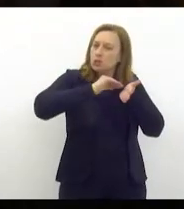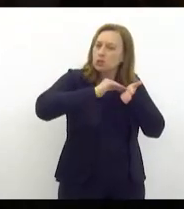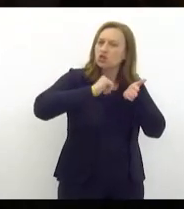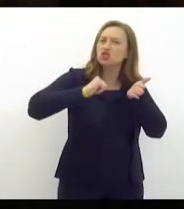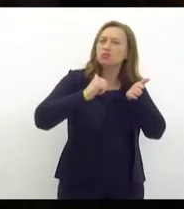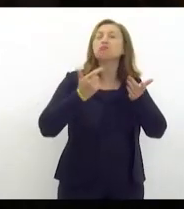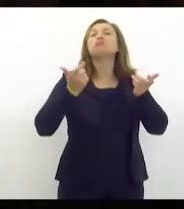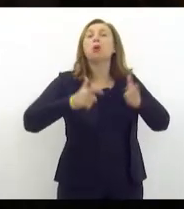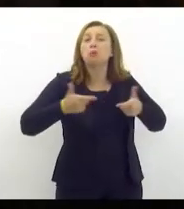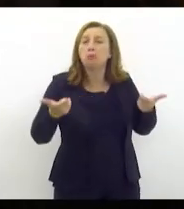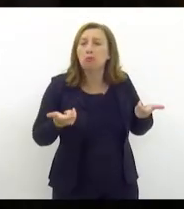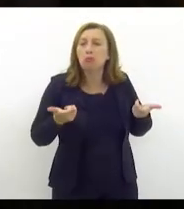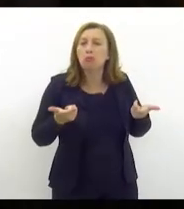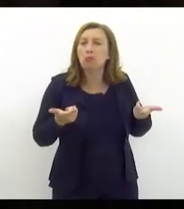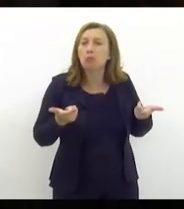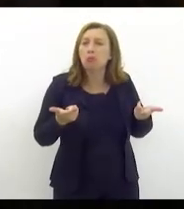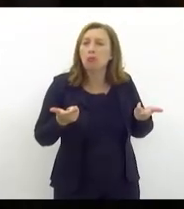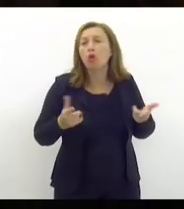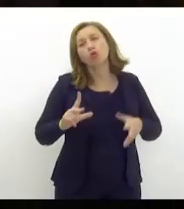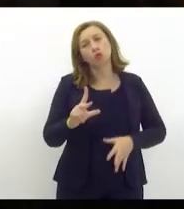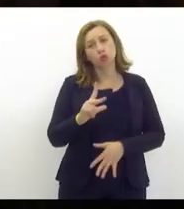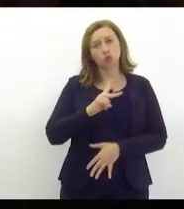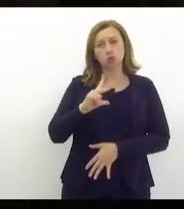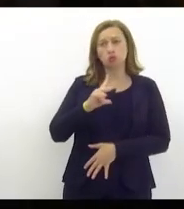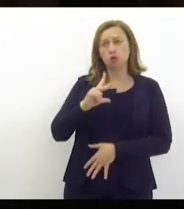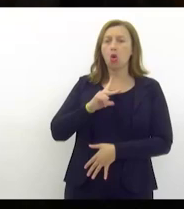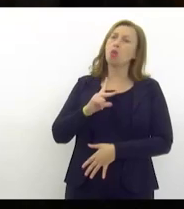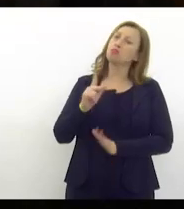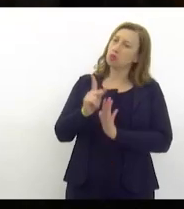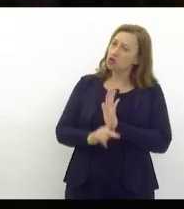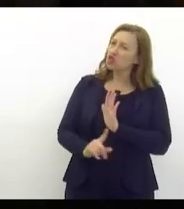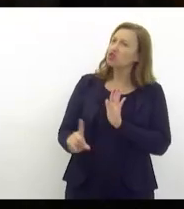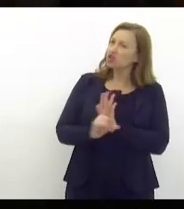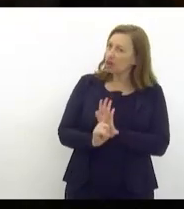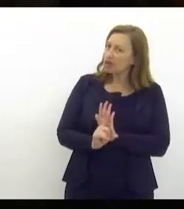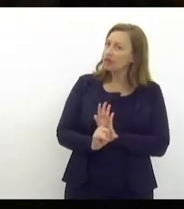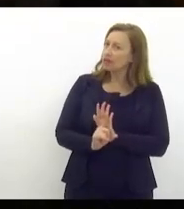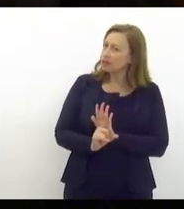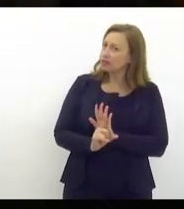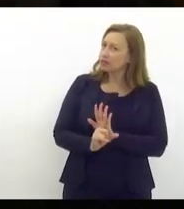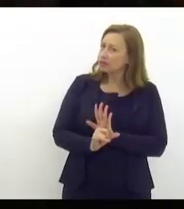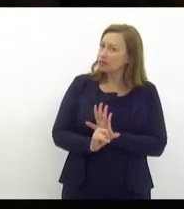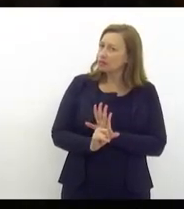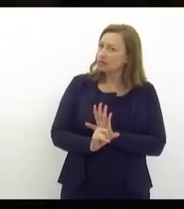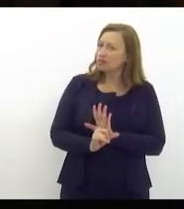isso da onde? Do corpo do próprio projeto de lei.